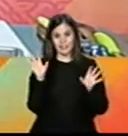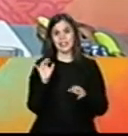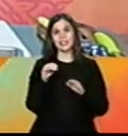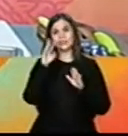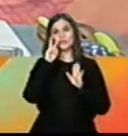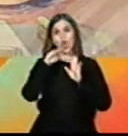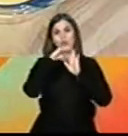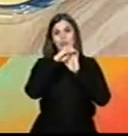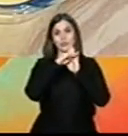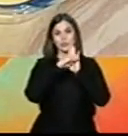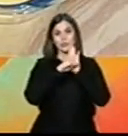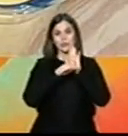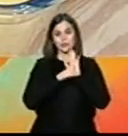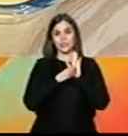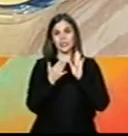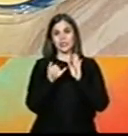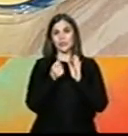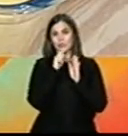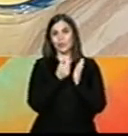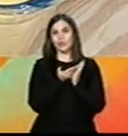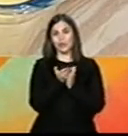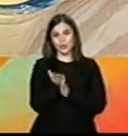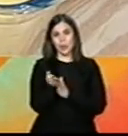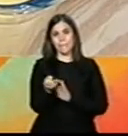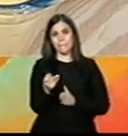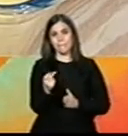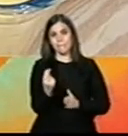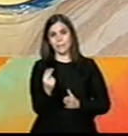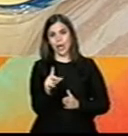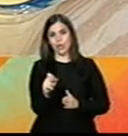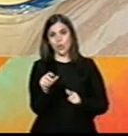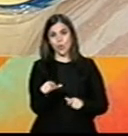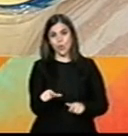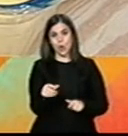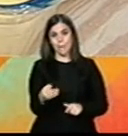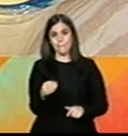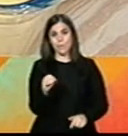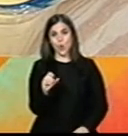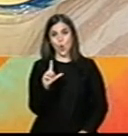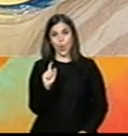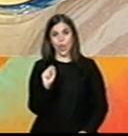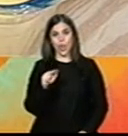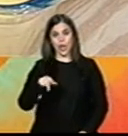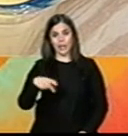lista de ingredientes para depois podermos prosseguir com a receita da Paula Pleiteiro. Para hoje, já me estou a babar. Com molho de amendoim